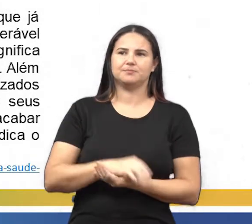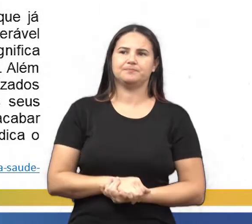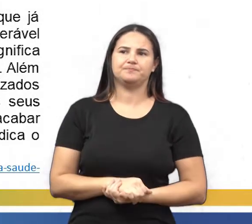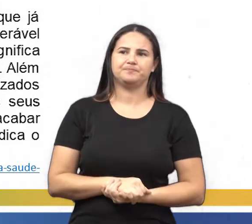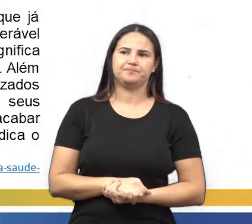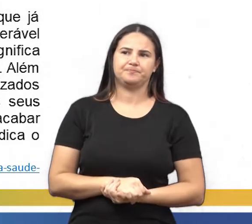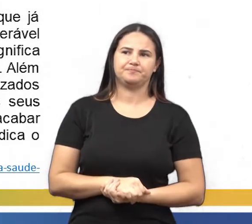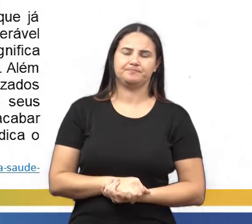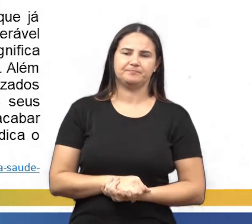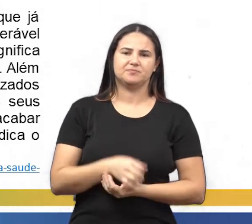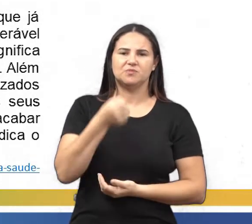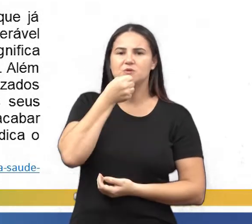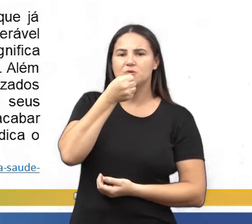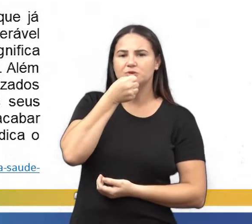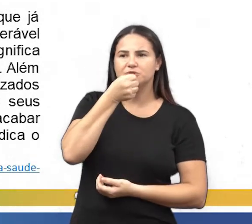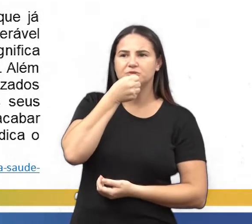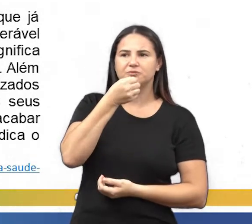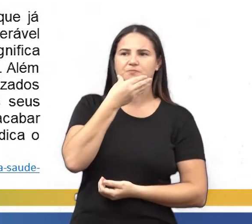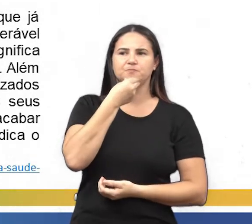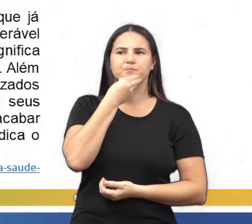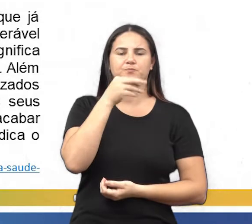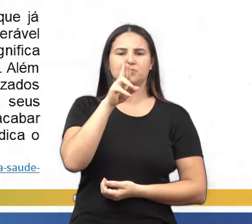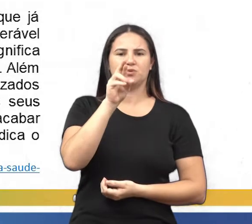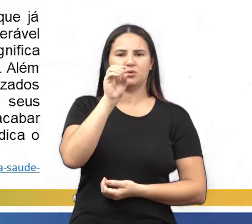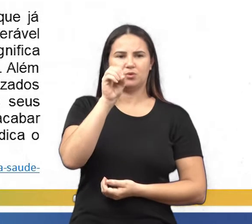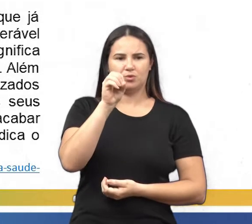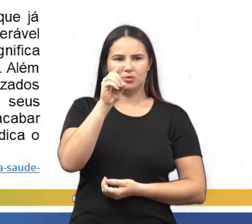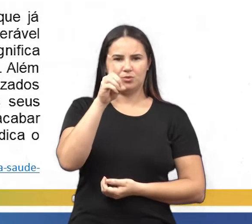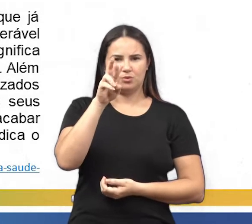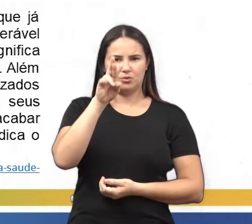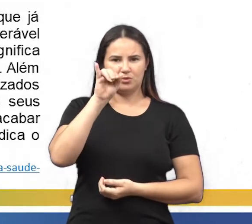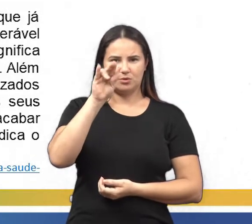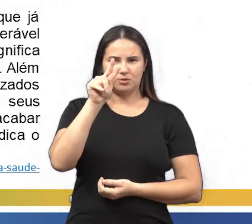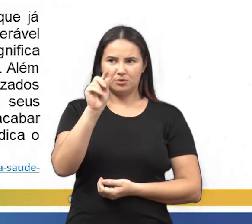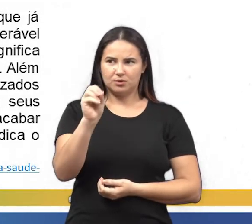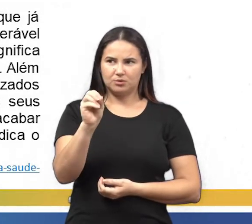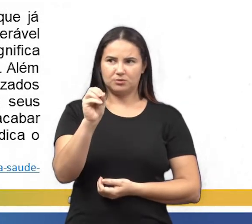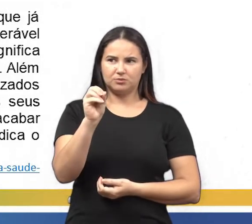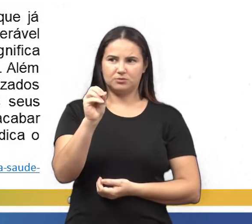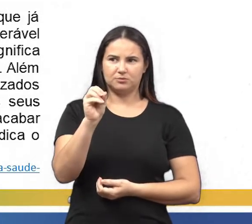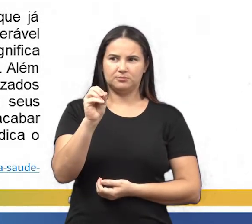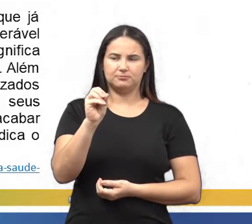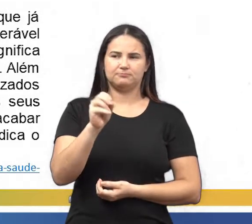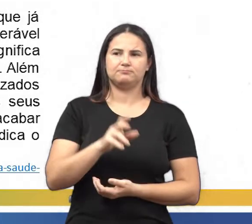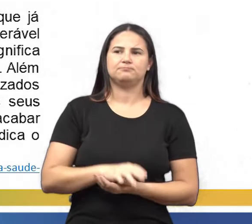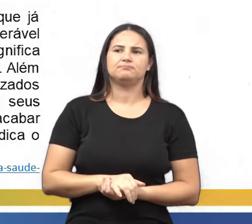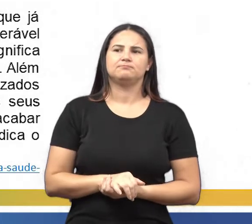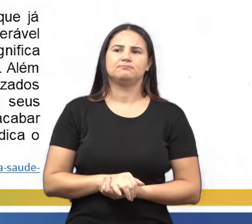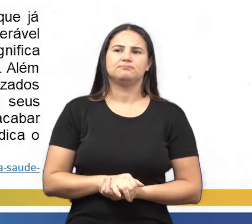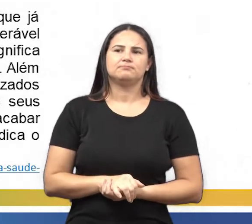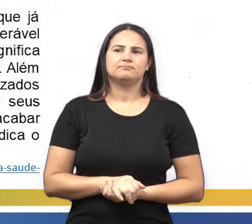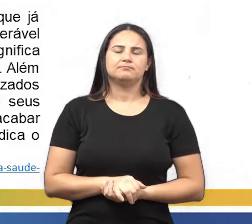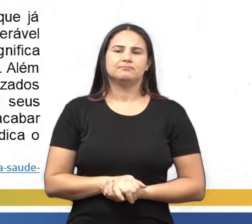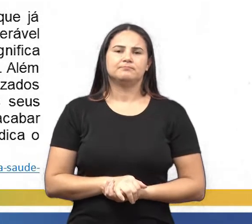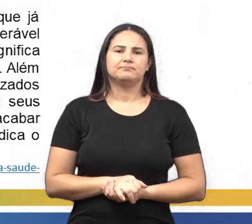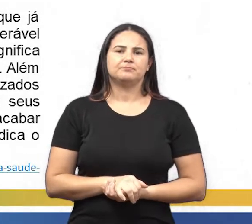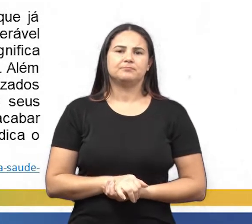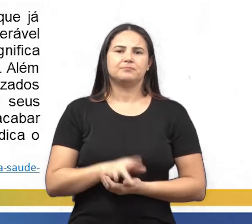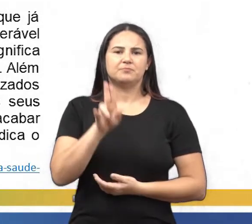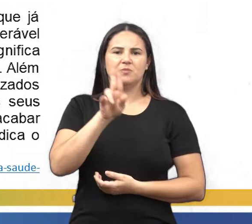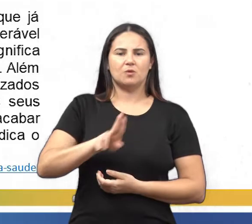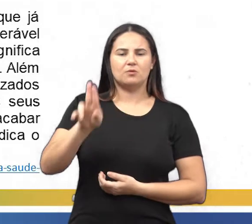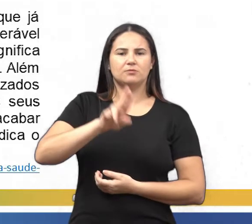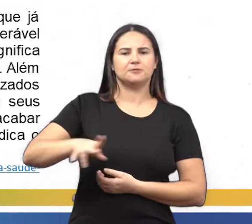e diretor de Relações Institucionais do Instituto de Pesquisa do Hospital das Clínicas da Universidade de São